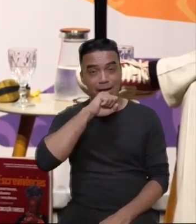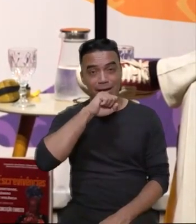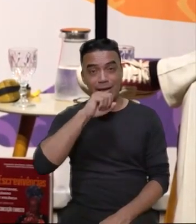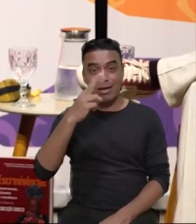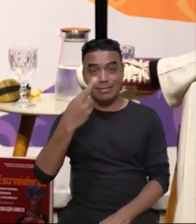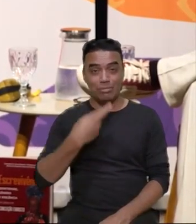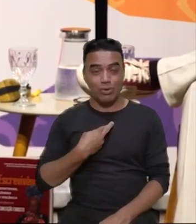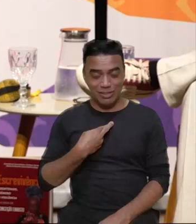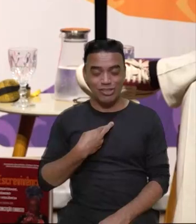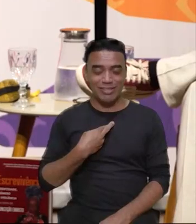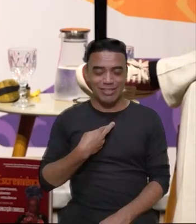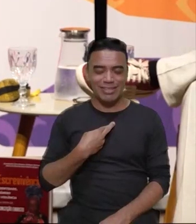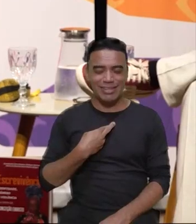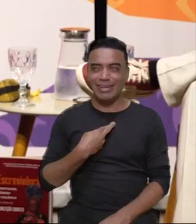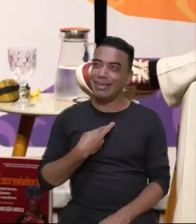responderia